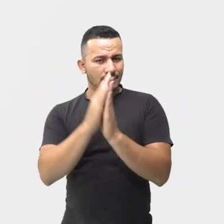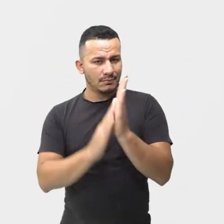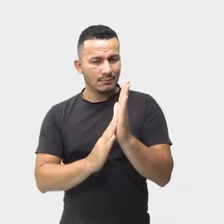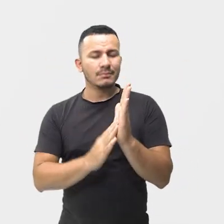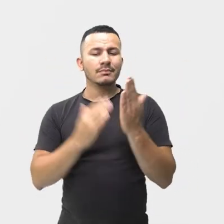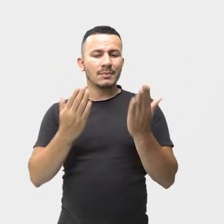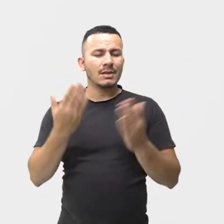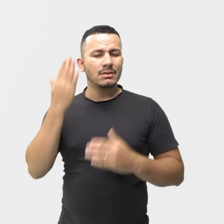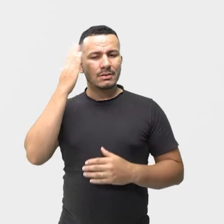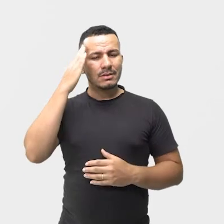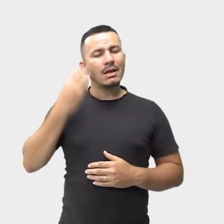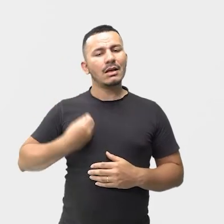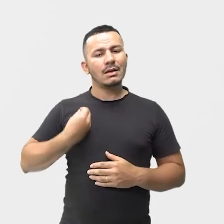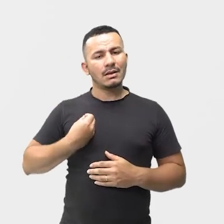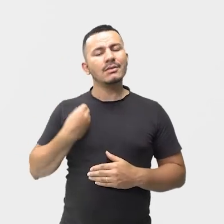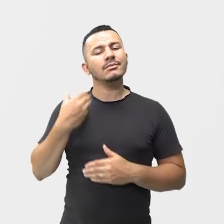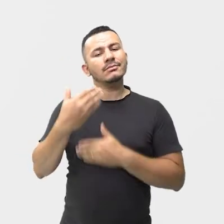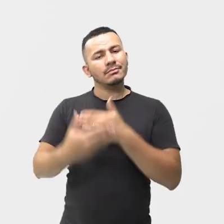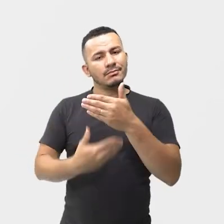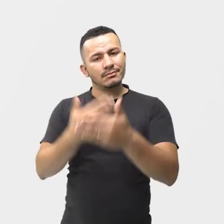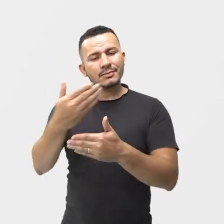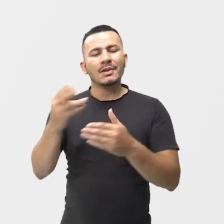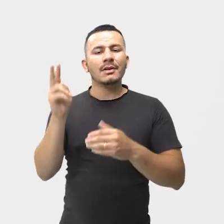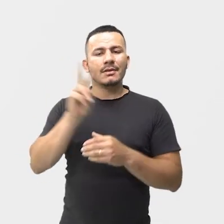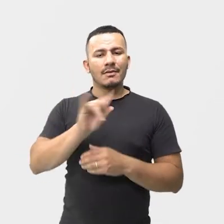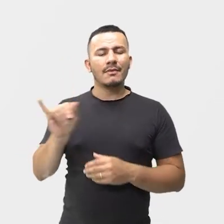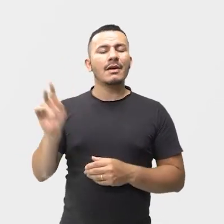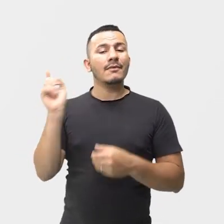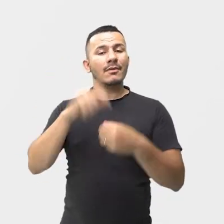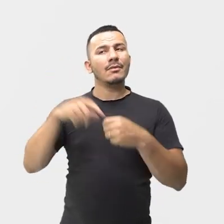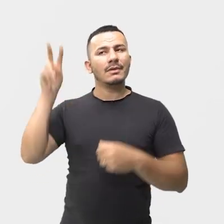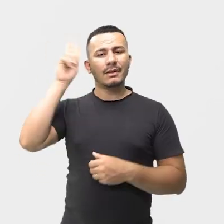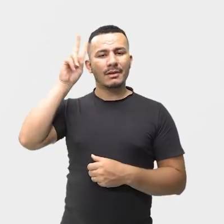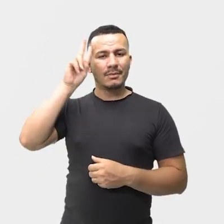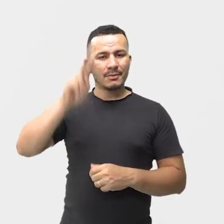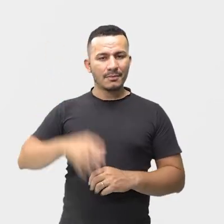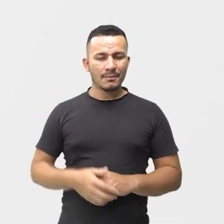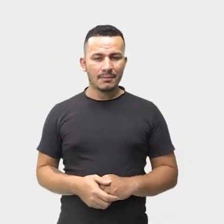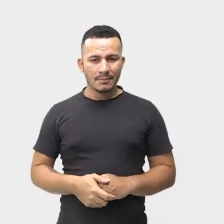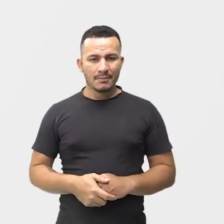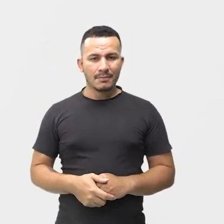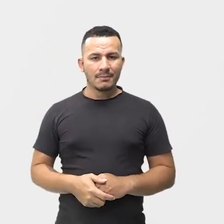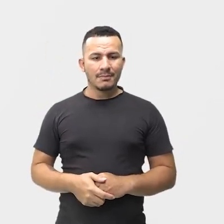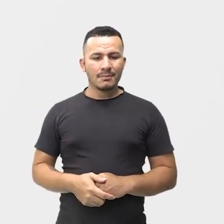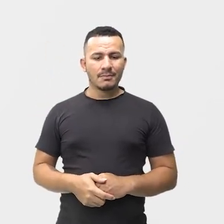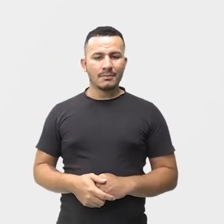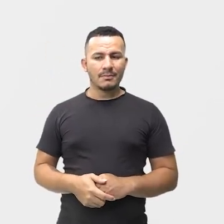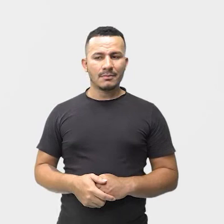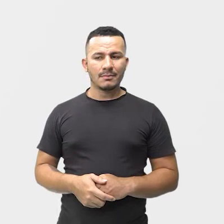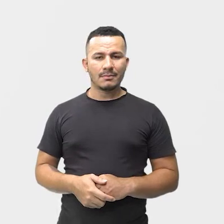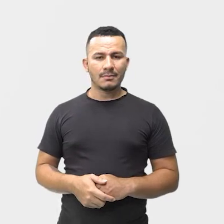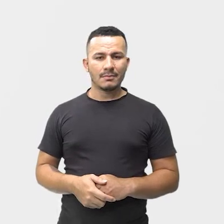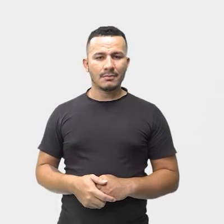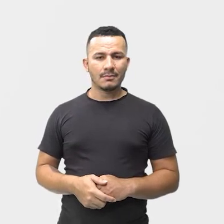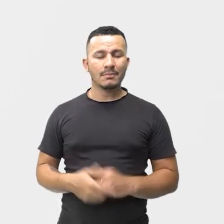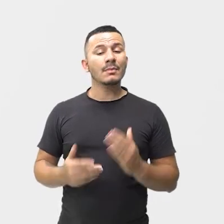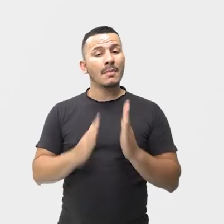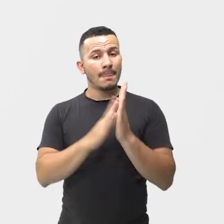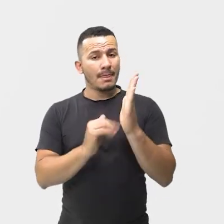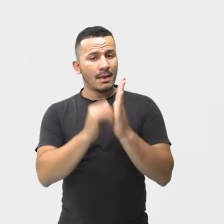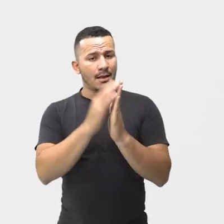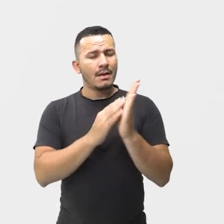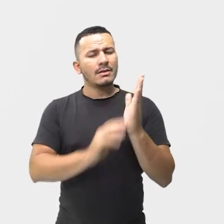pintura, então ele lembraria como é que era a vida dele. Então, essa é a arte egípcia,